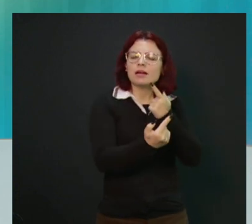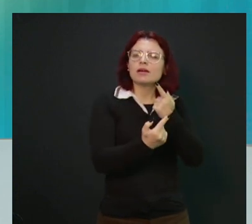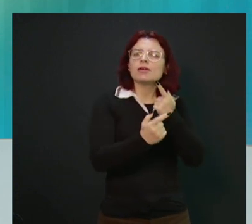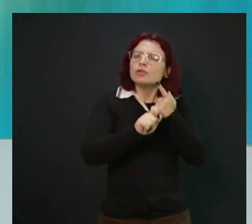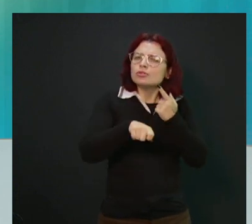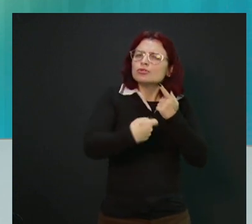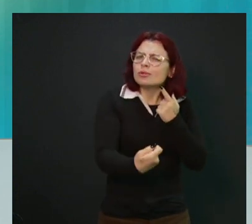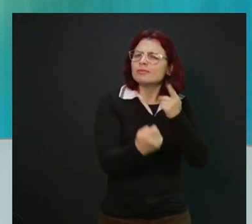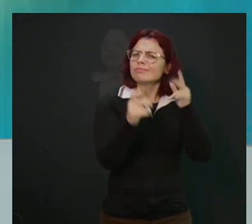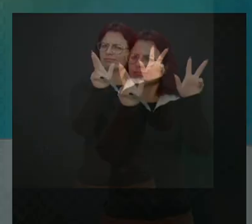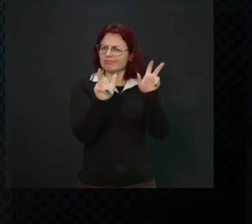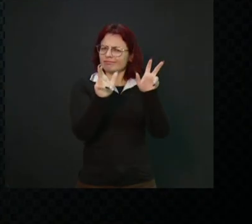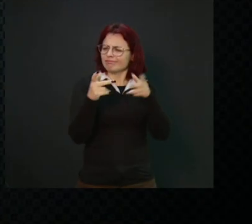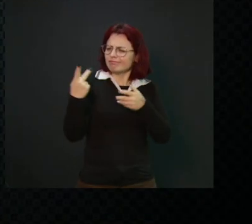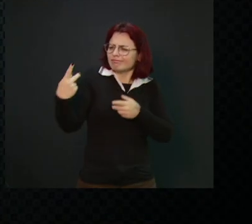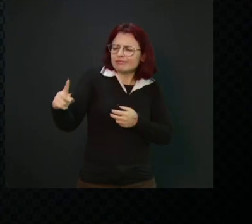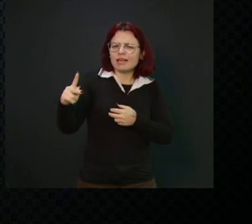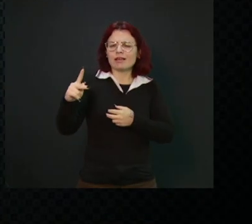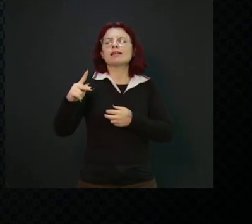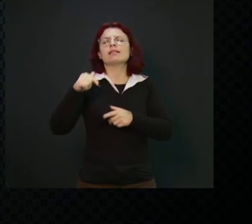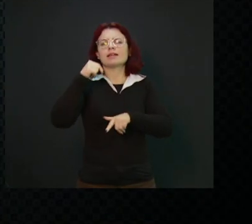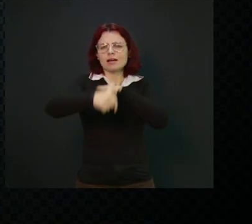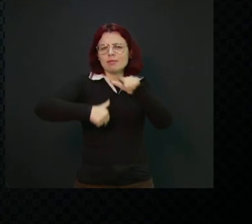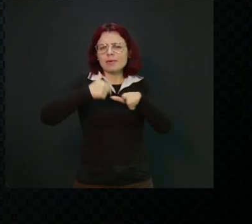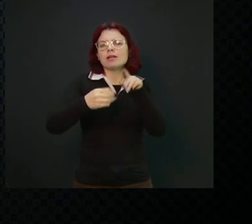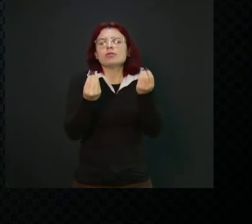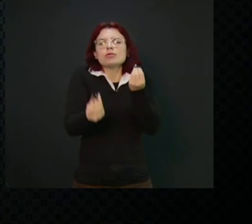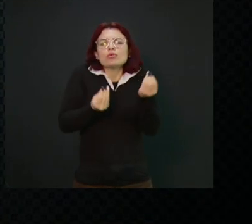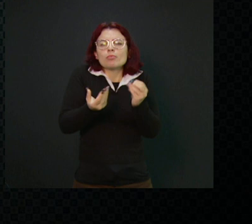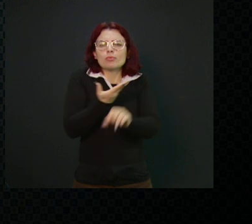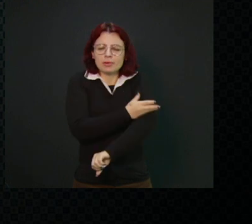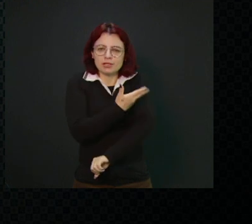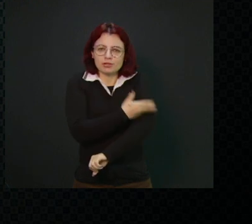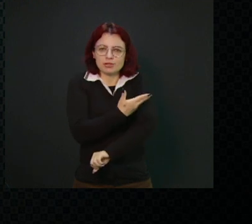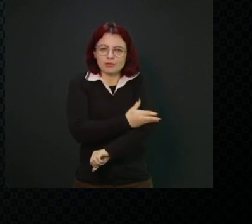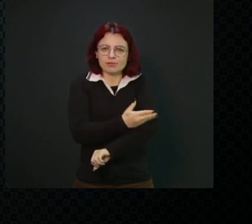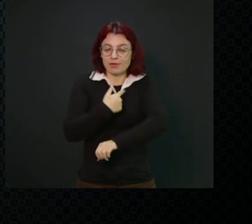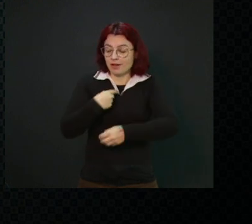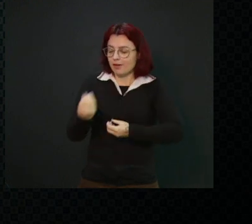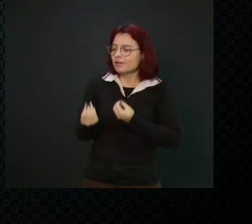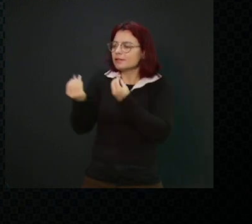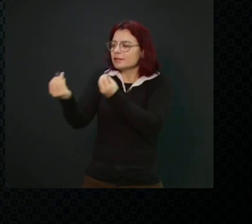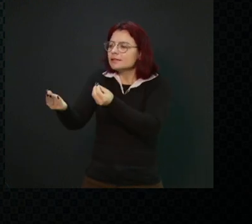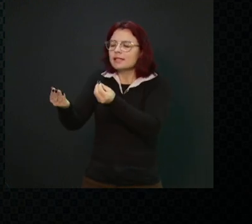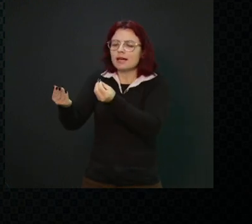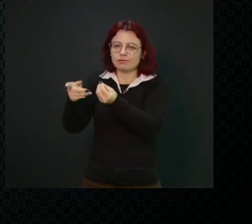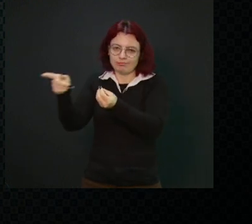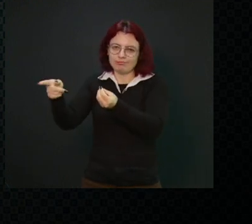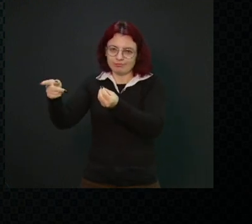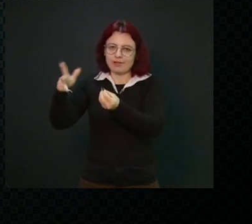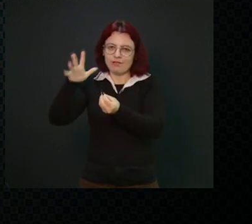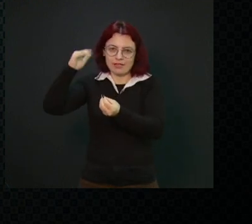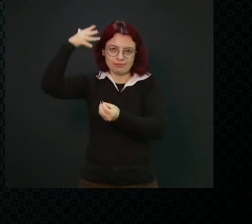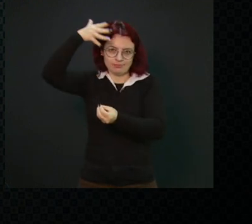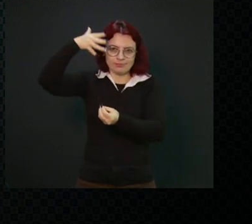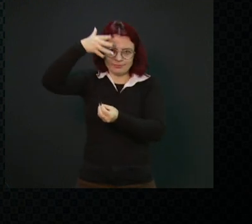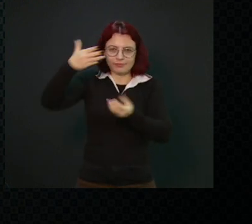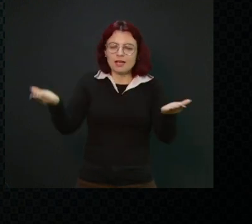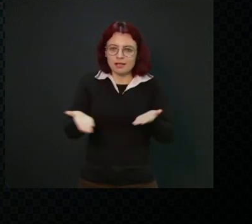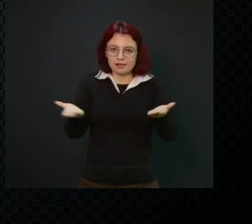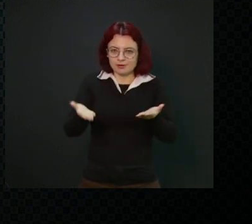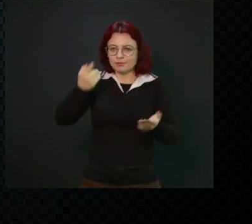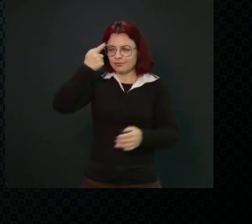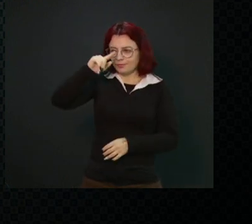gente um pouco sobre o seu trabalho e sua prática. Então, passo a palavra à professora Carolina